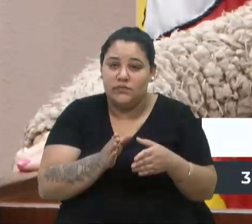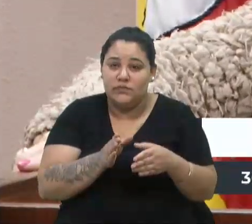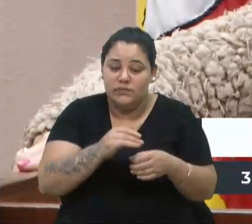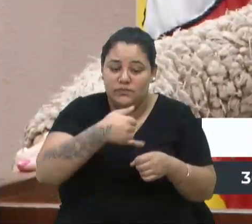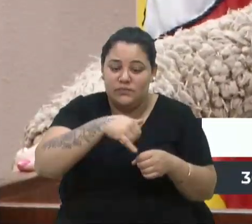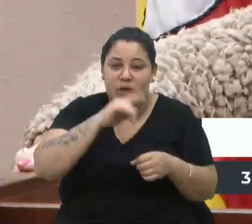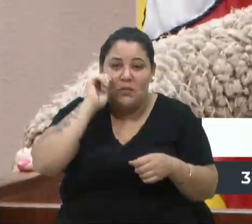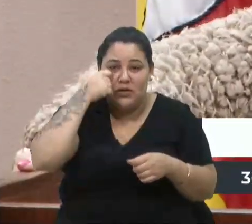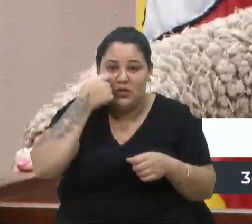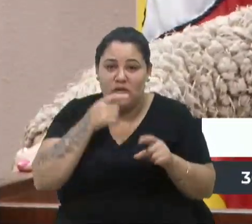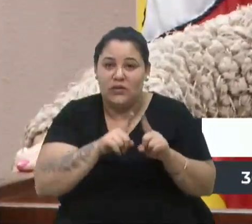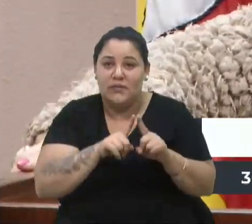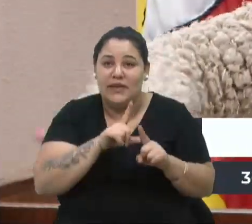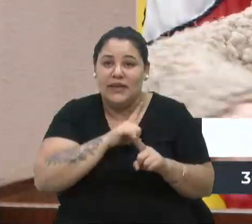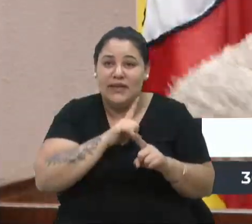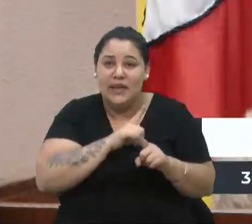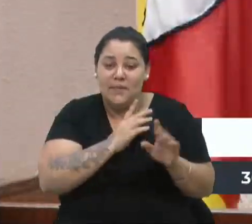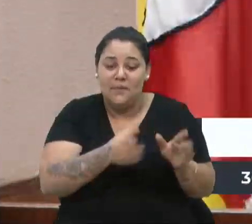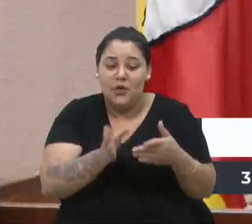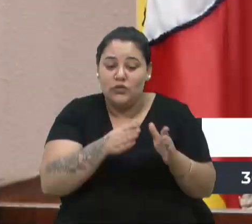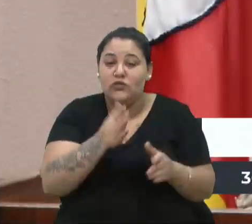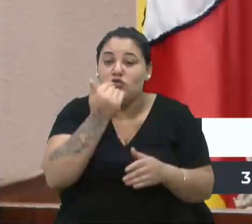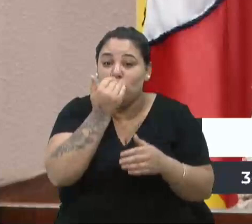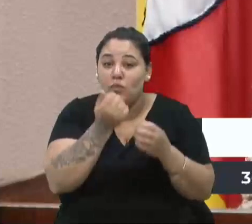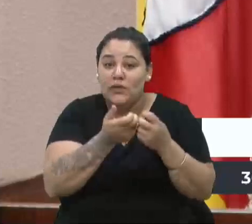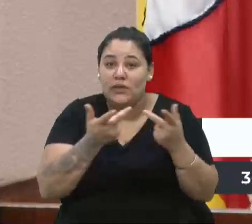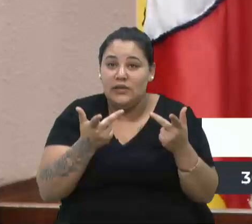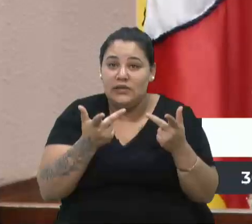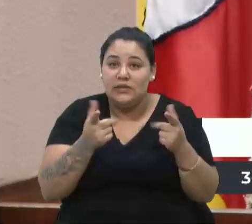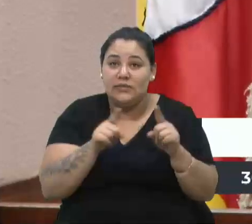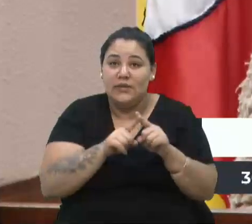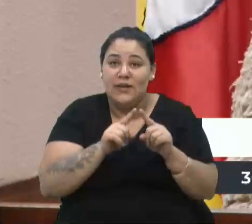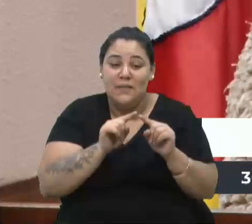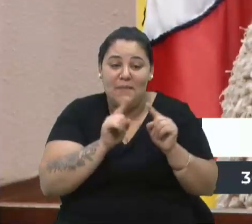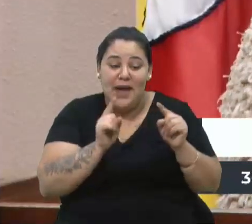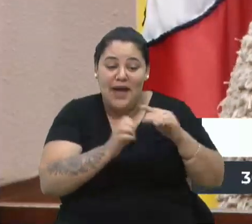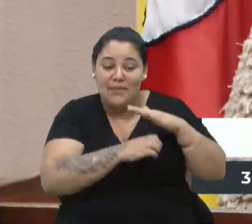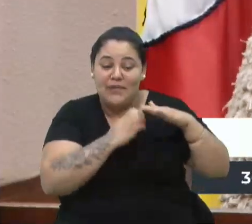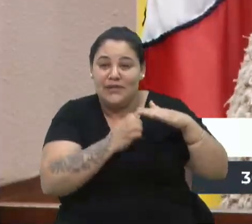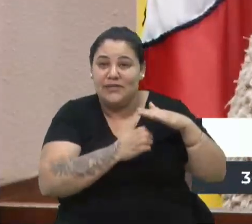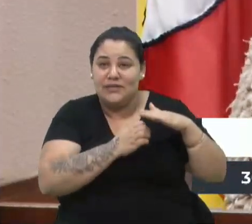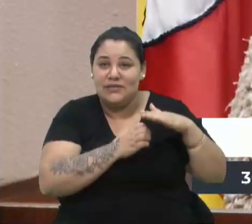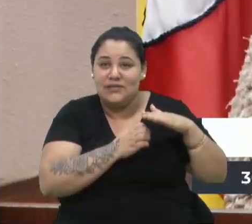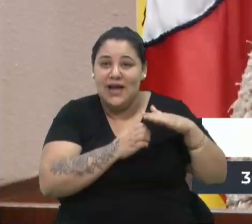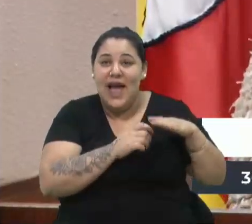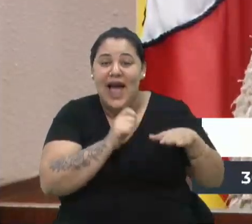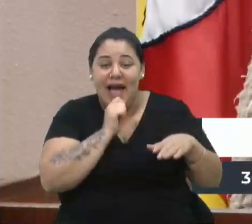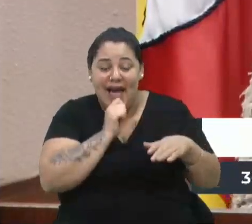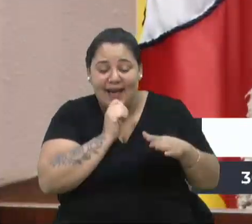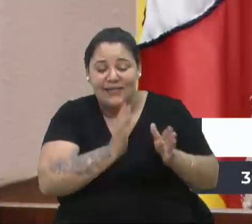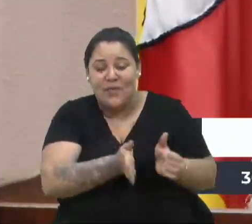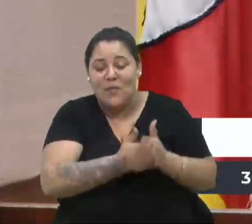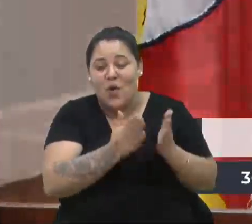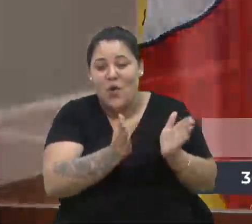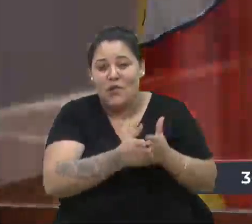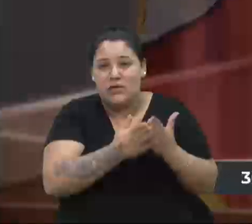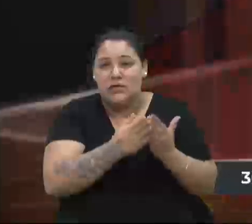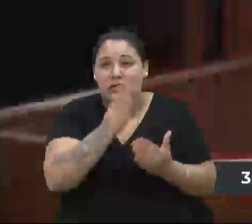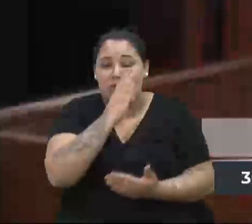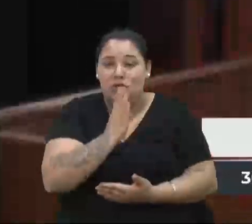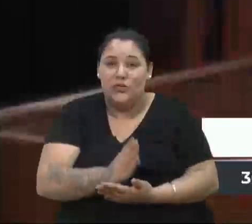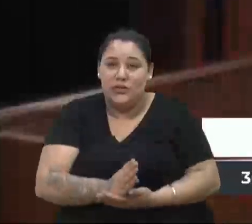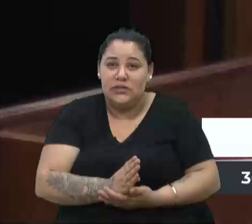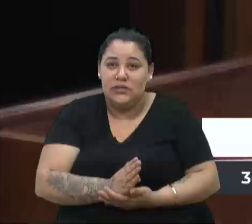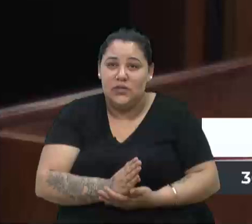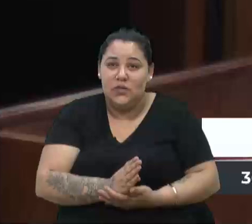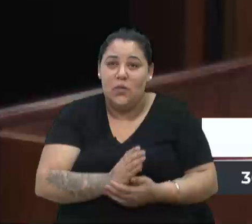ela tem grande produção de alimento, mas a indústria é ainda precária e o Brasil pode